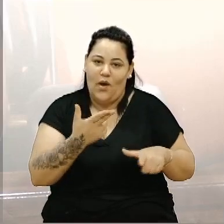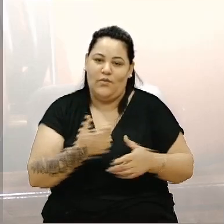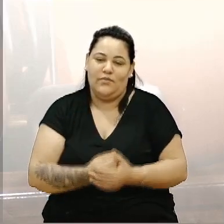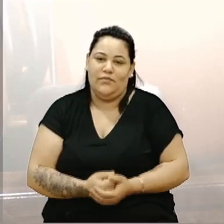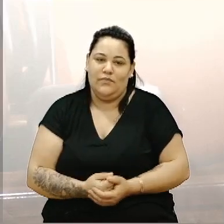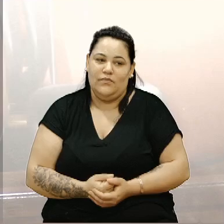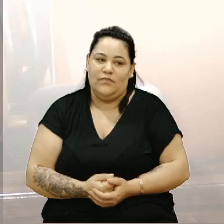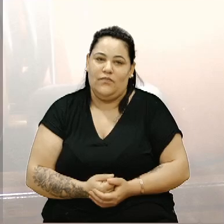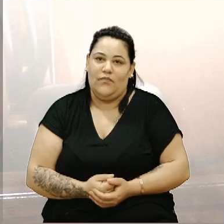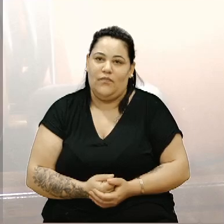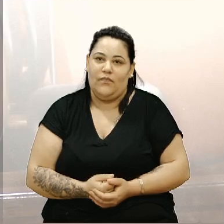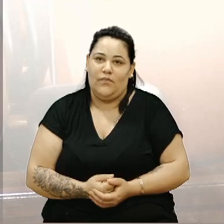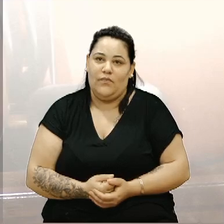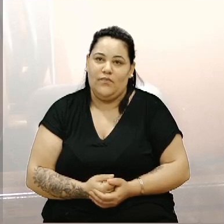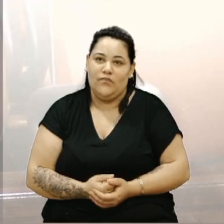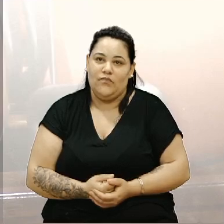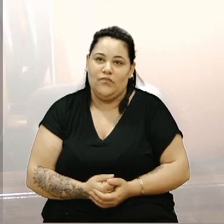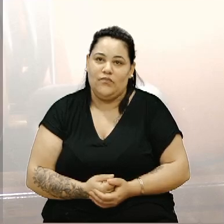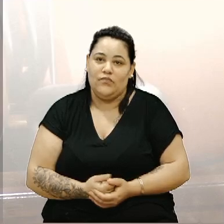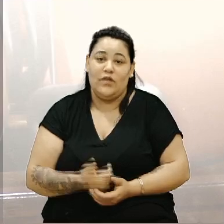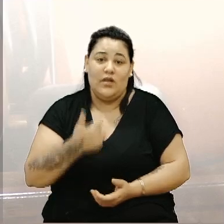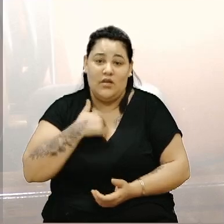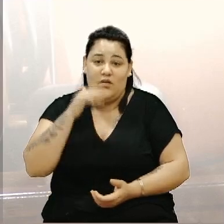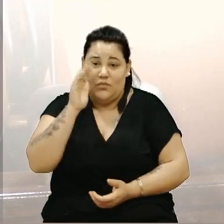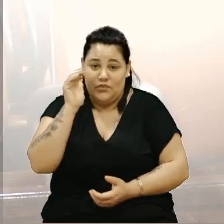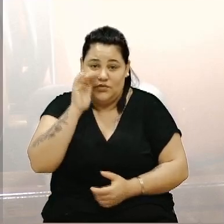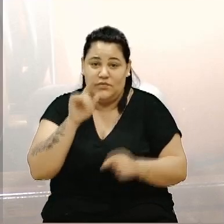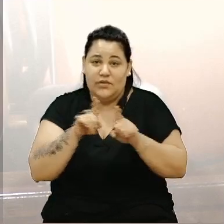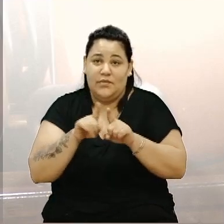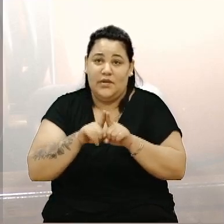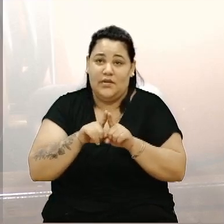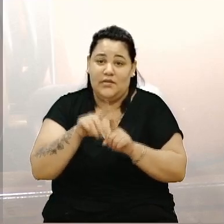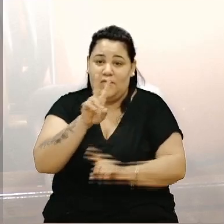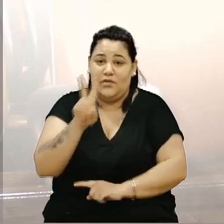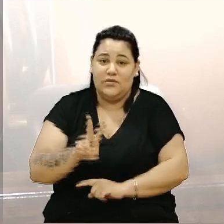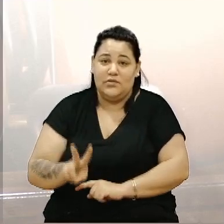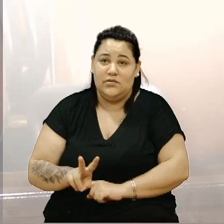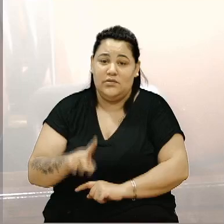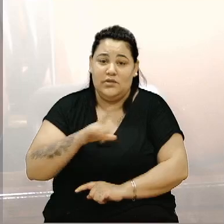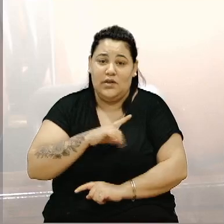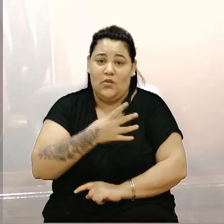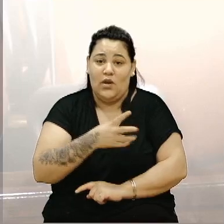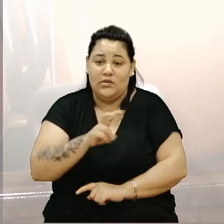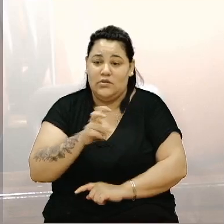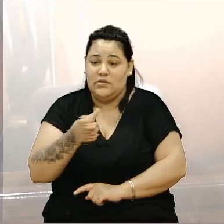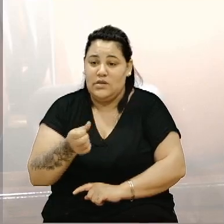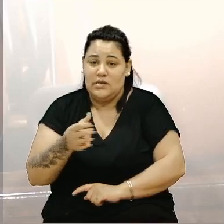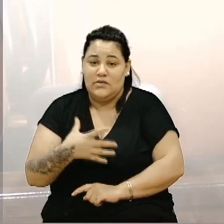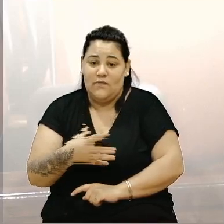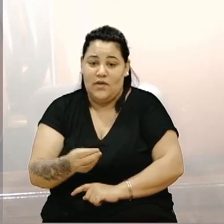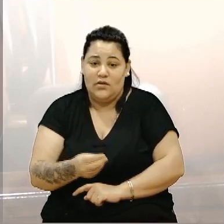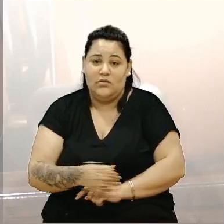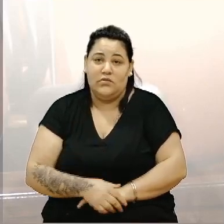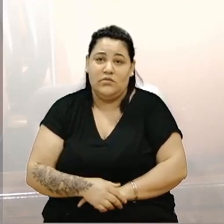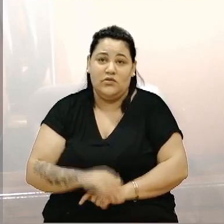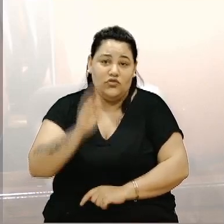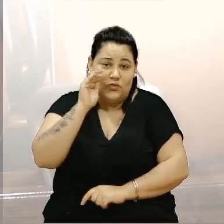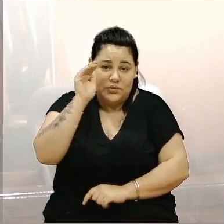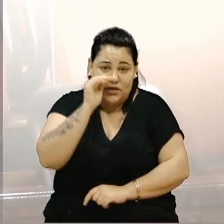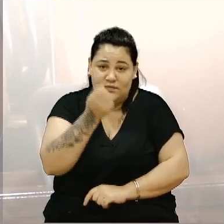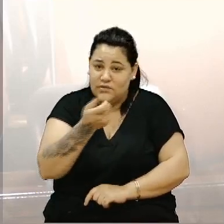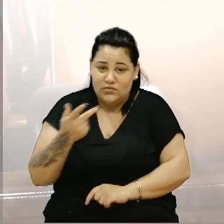Garibaldi. E eu observo também que os venezuelanos, a maioria deles tem 4, 5, 6 filhos. A gente observa isso,